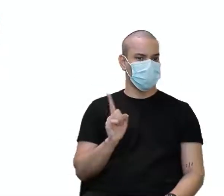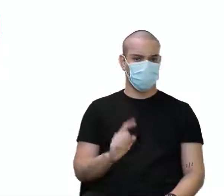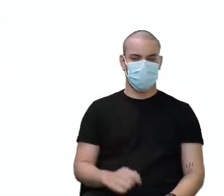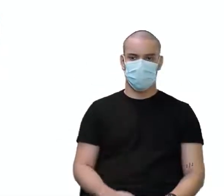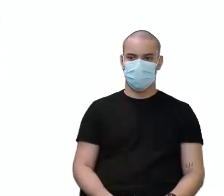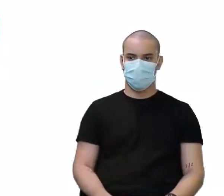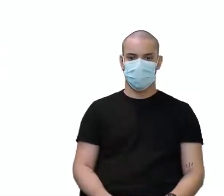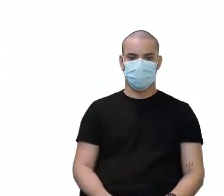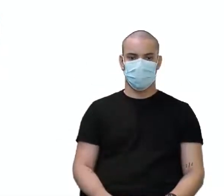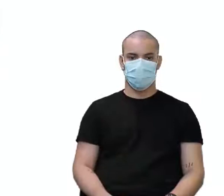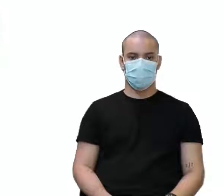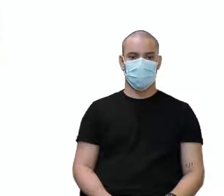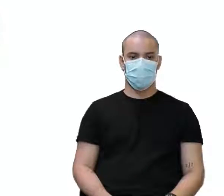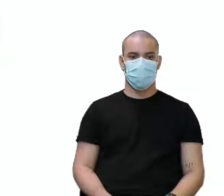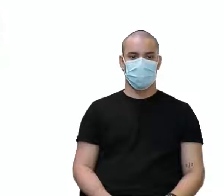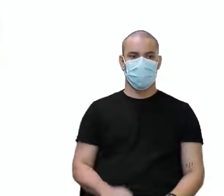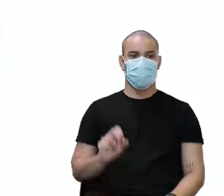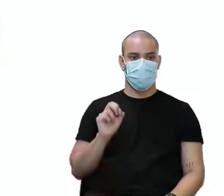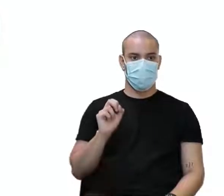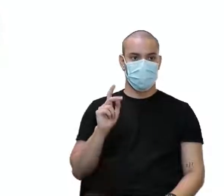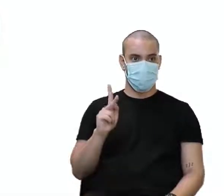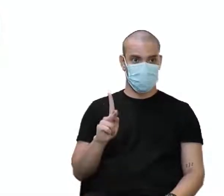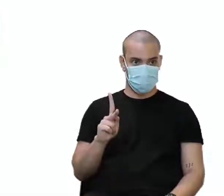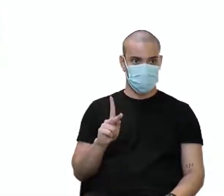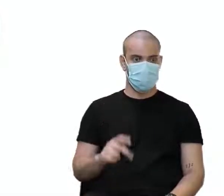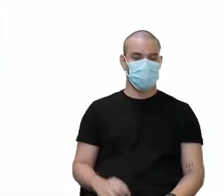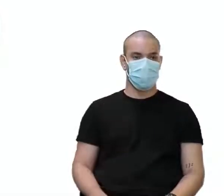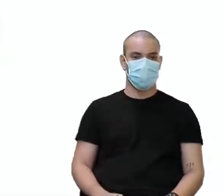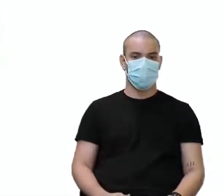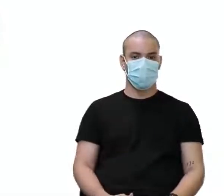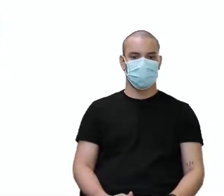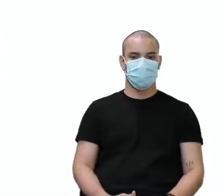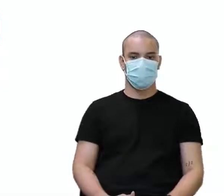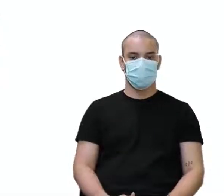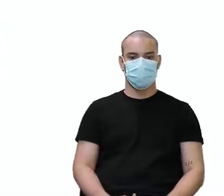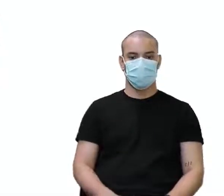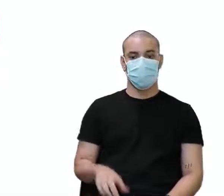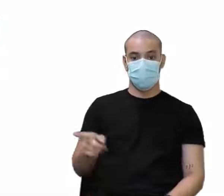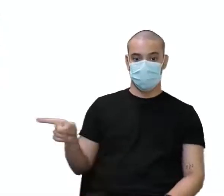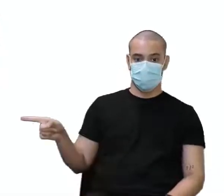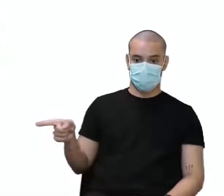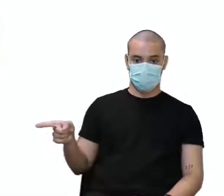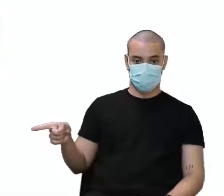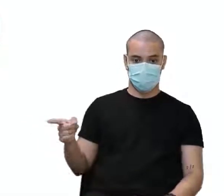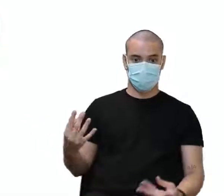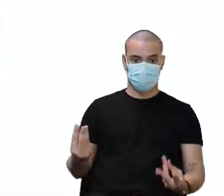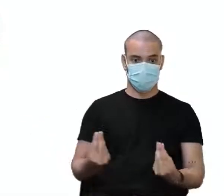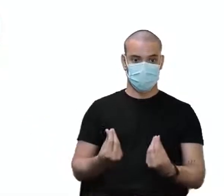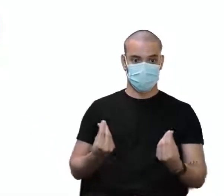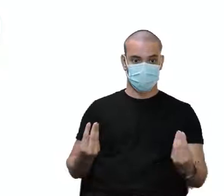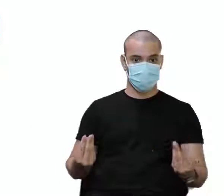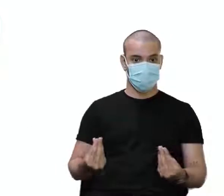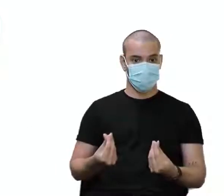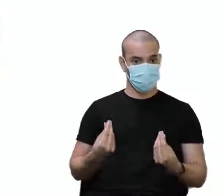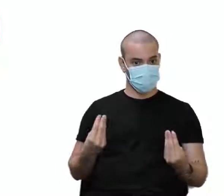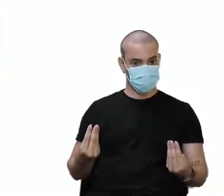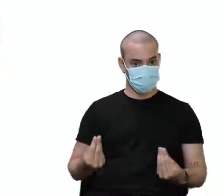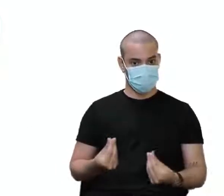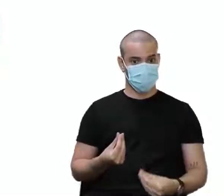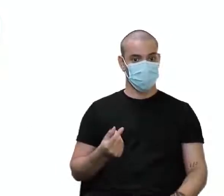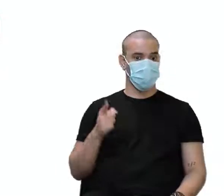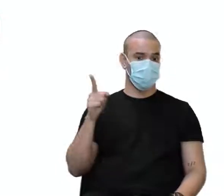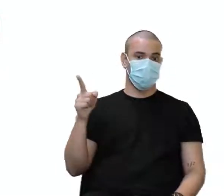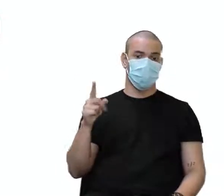para poder dar, né? Ok. E aí, nós vamos ter os decompositores, tá? Ou esse gafanhoto